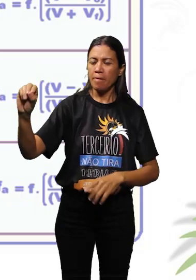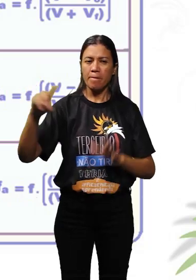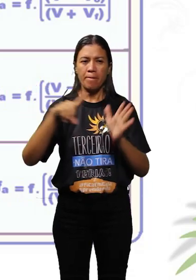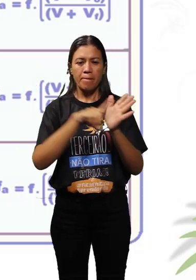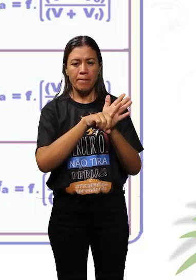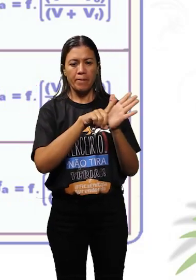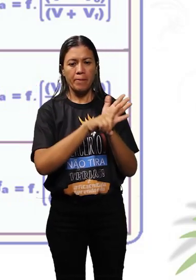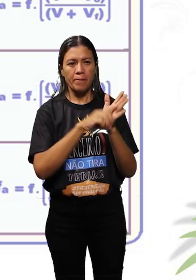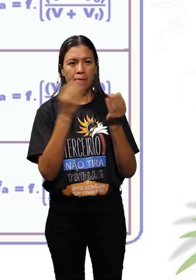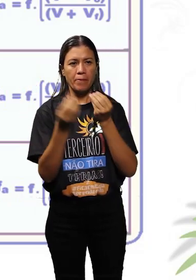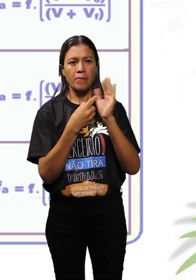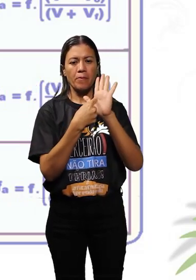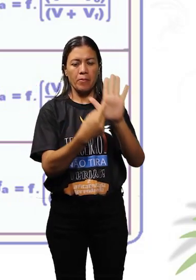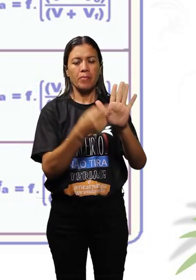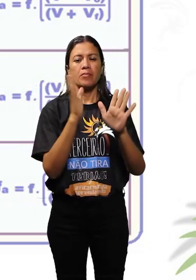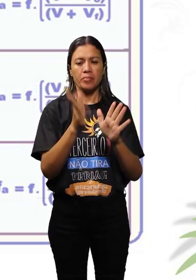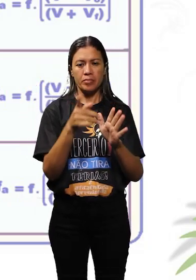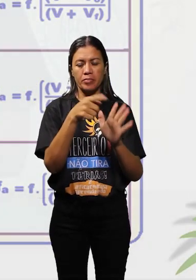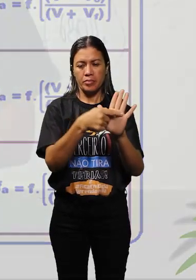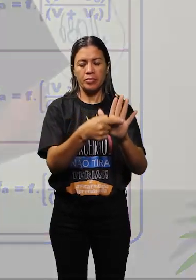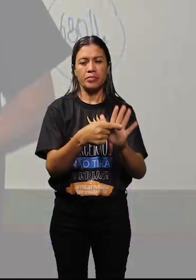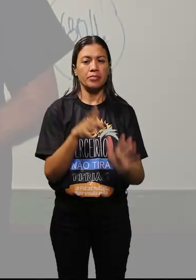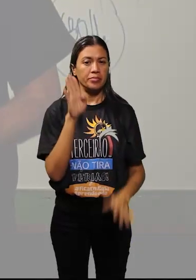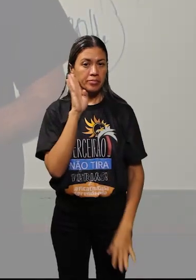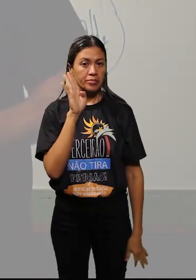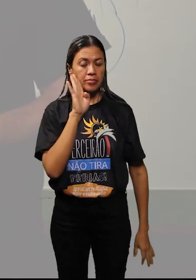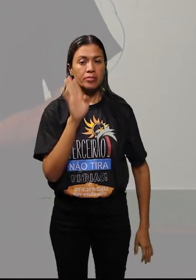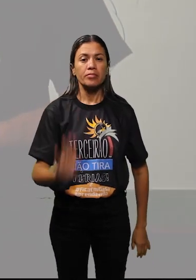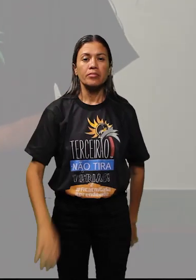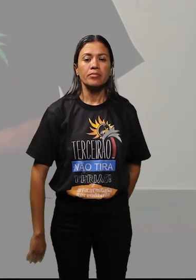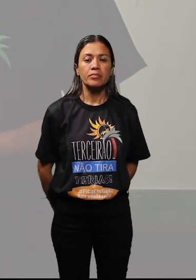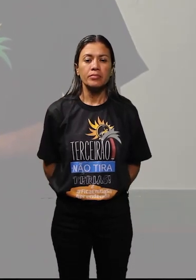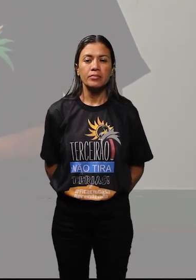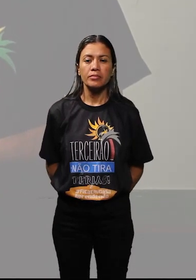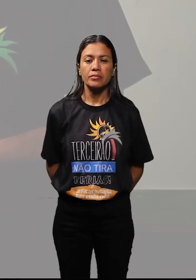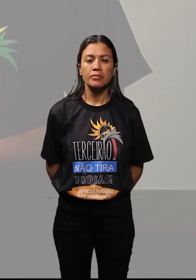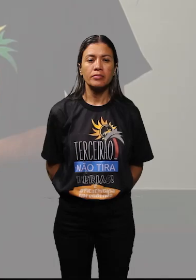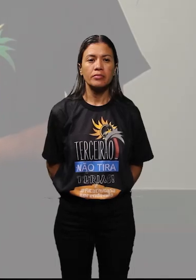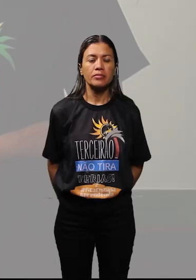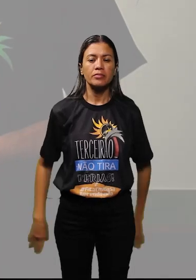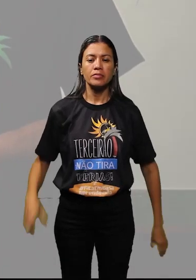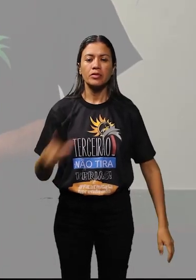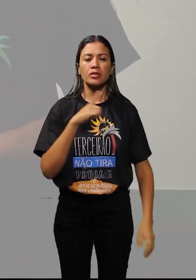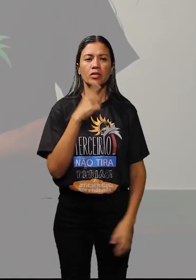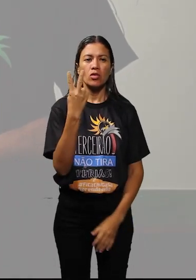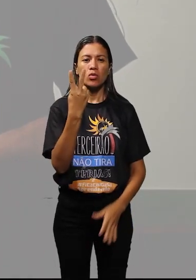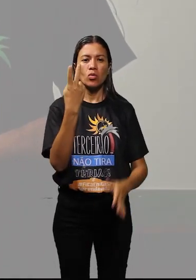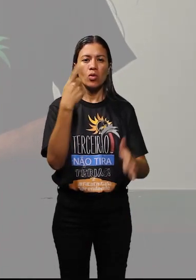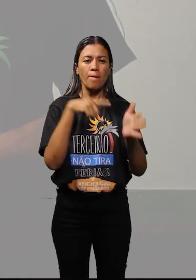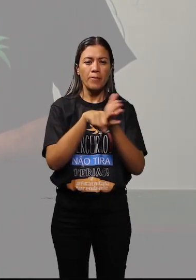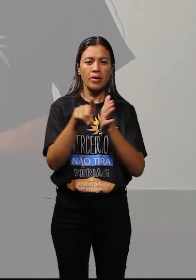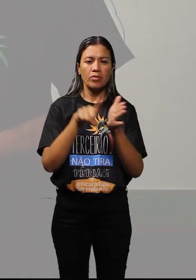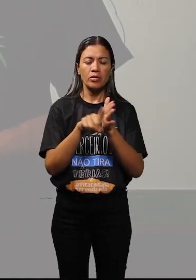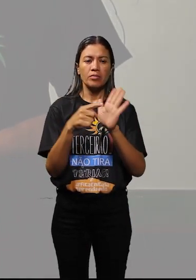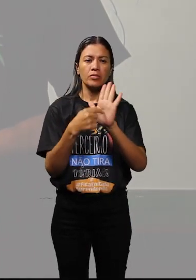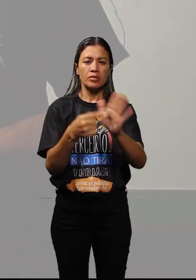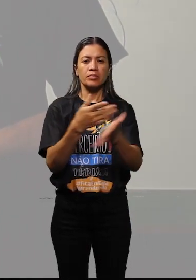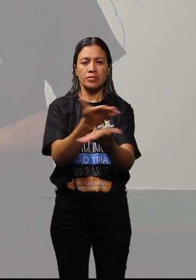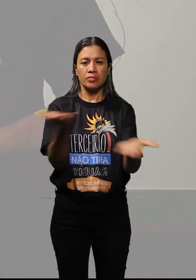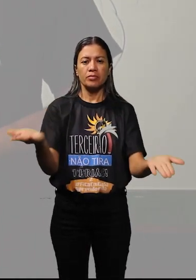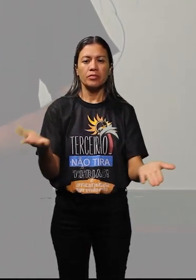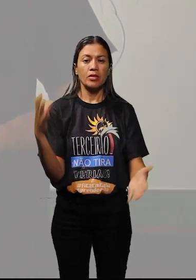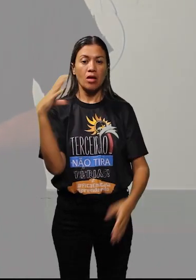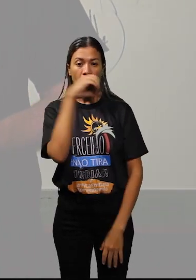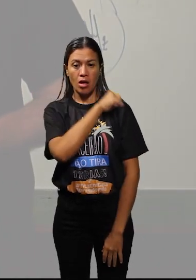negativo, conforme eu mostrei para vocês aqui, beleza? Bem, Eu tenho dois exercícios aqui para mostrar para vocês,